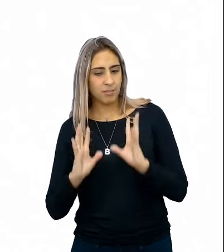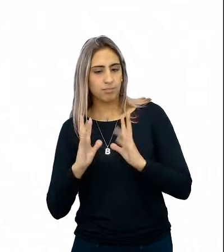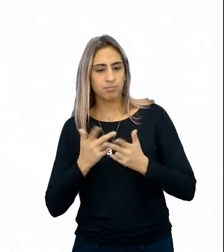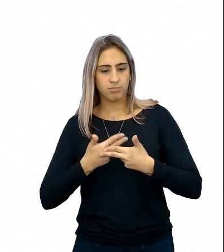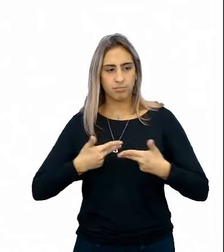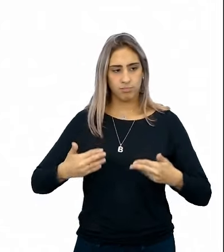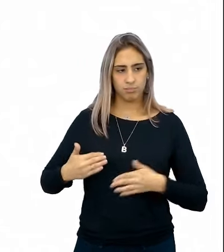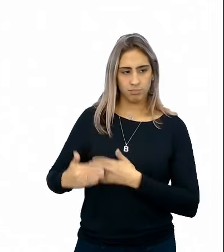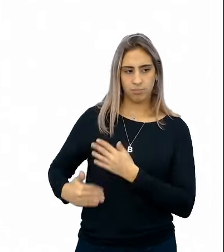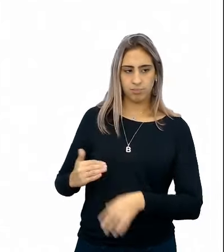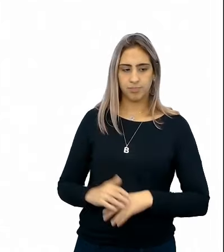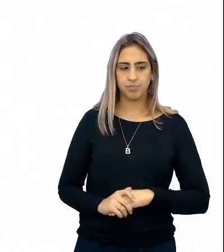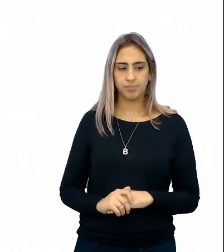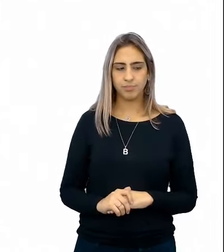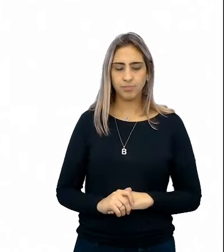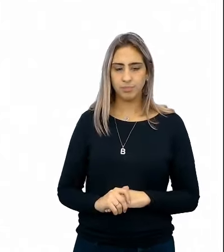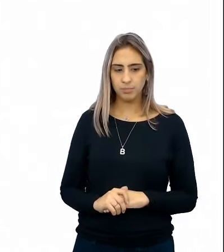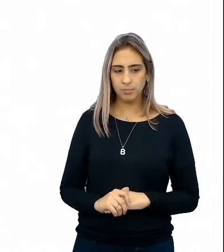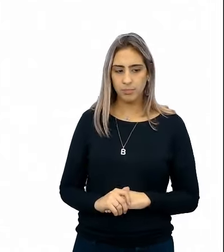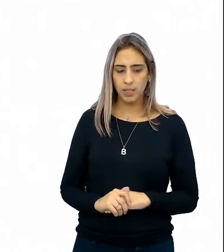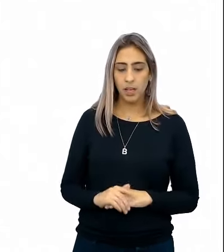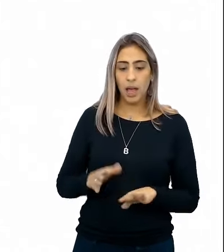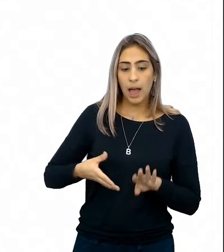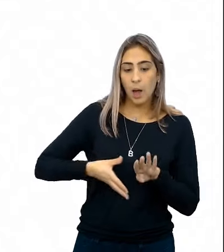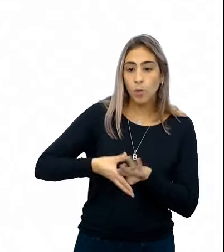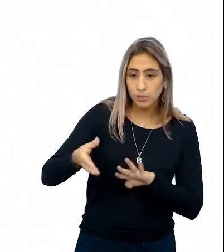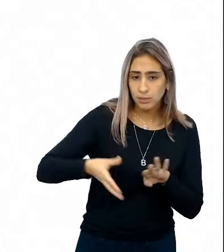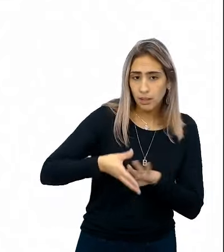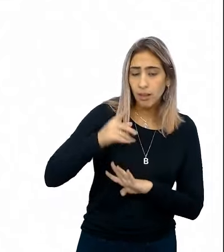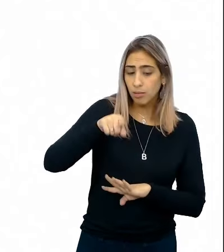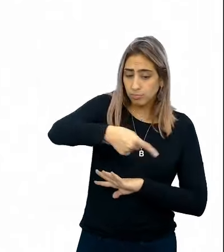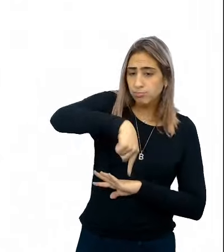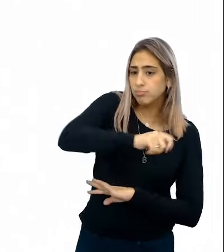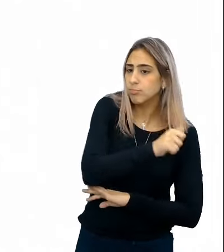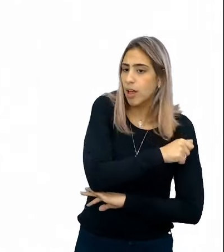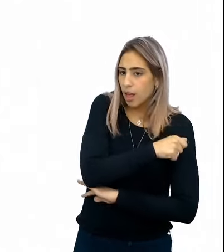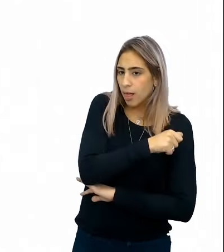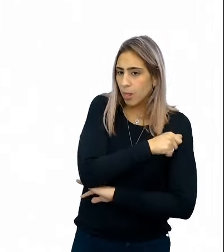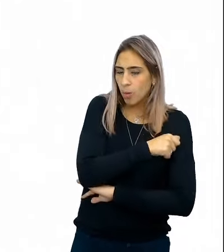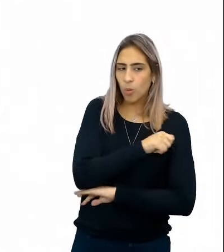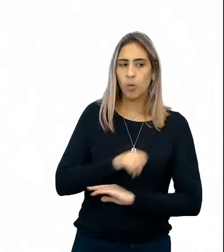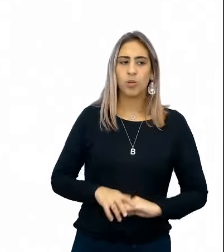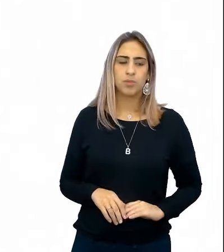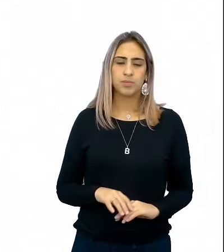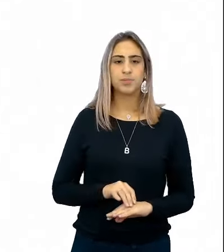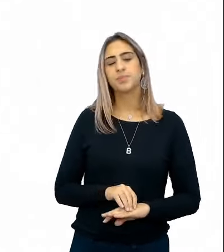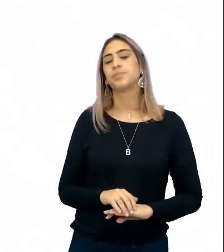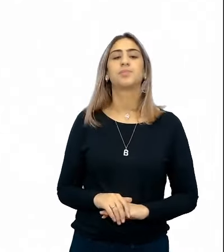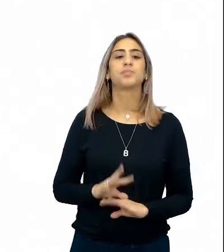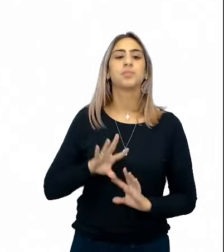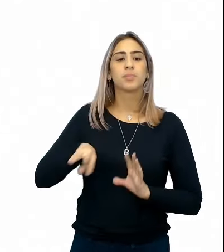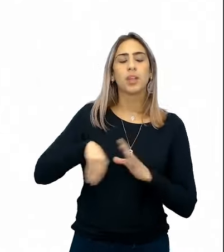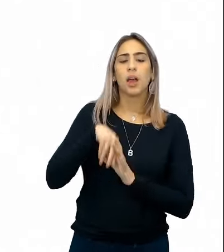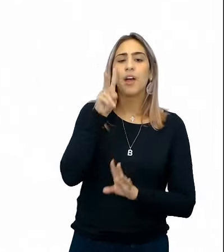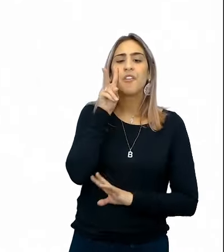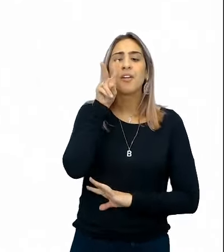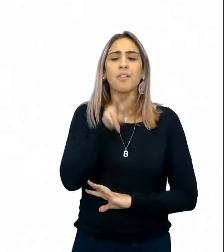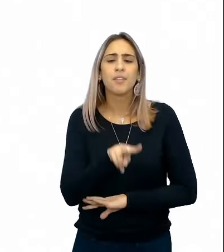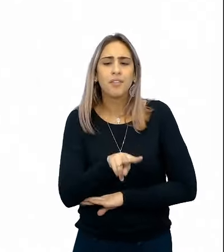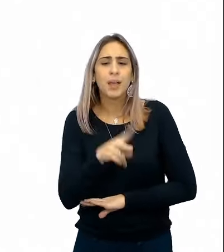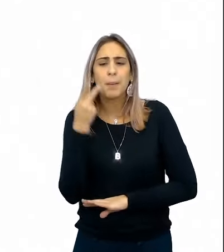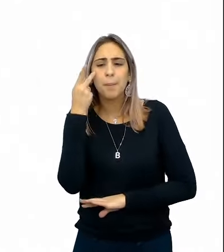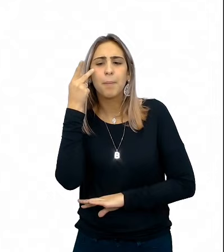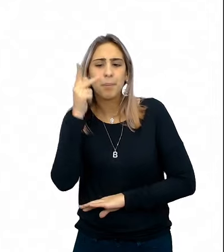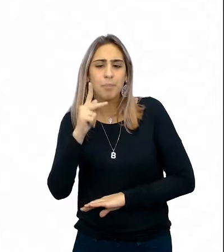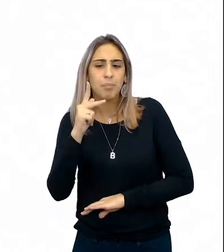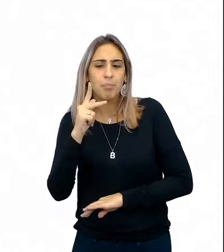importante. E auxilia o estudante na análise, a olhar